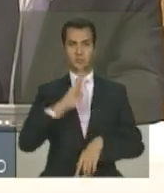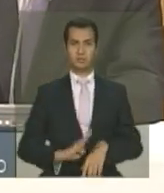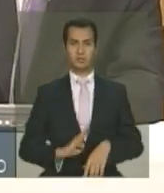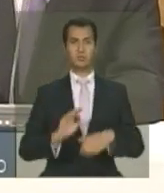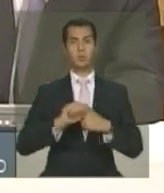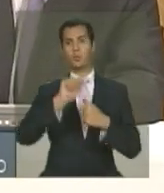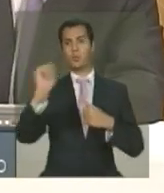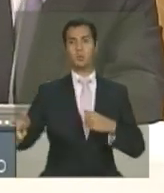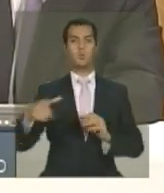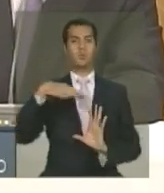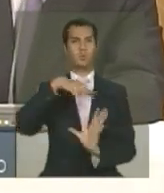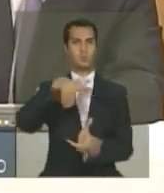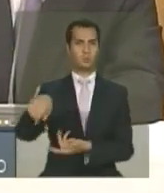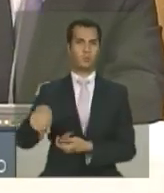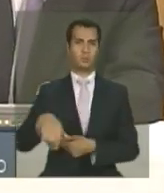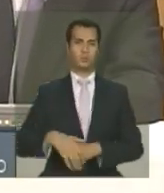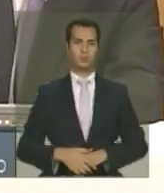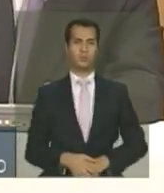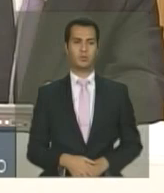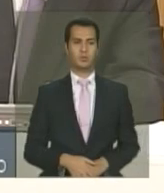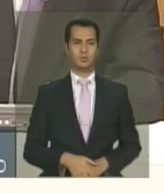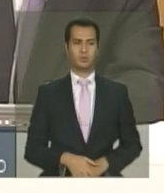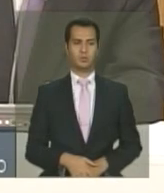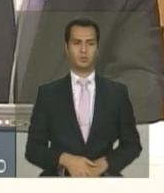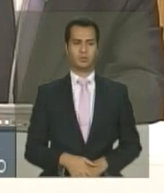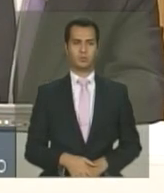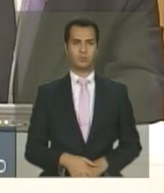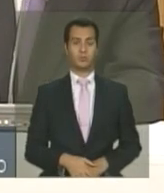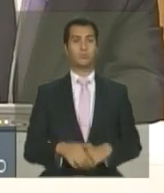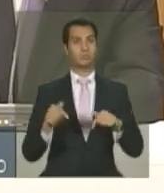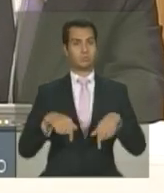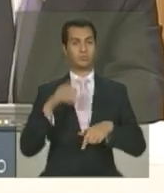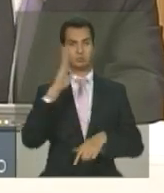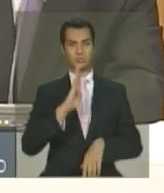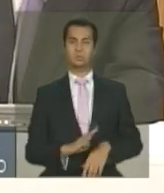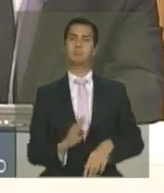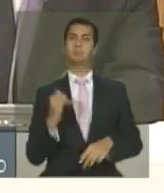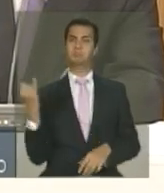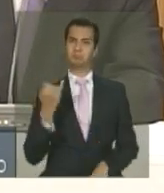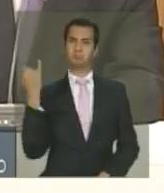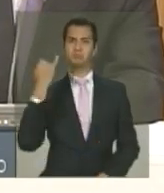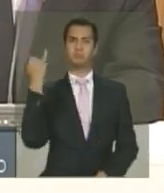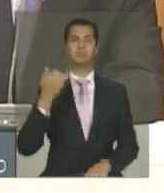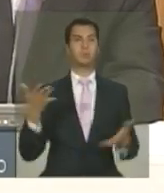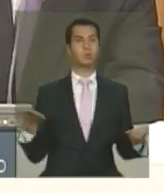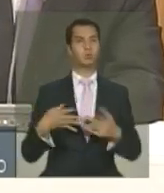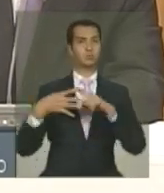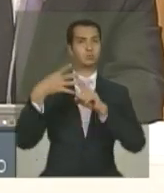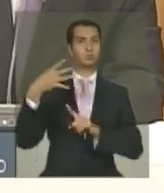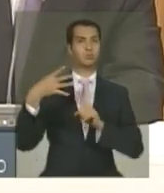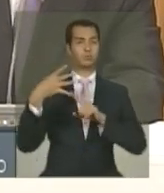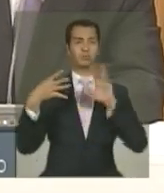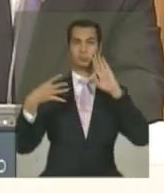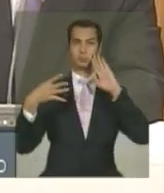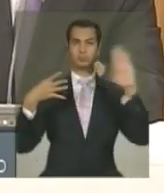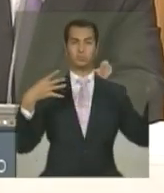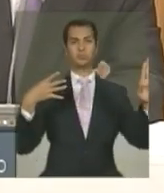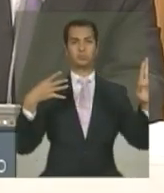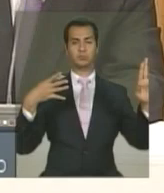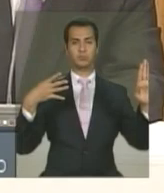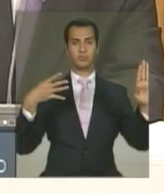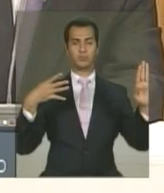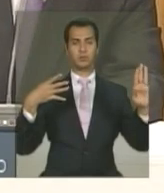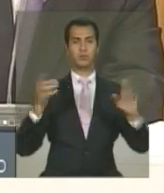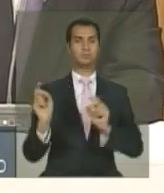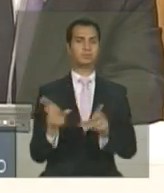no resto do mundo todo. Então, é um mercado importantíssimo. Hoje é o quarto maior mercado mundial